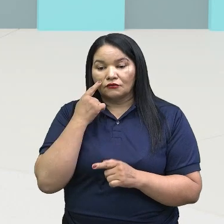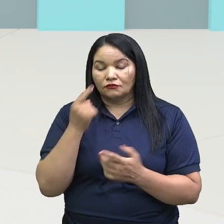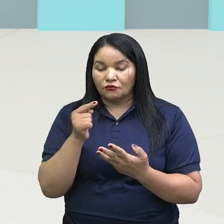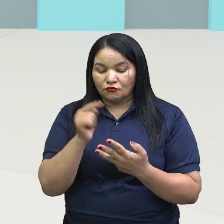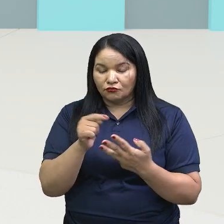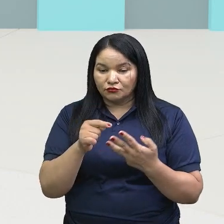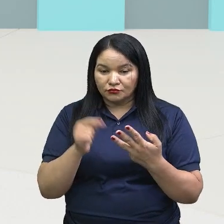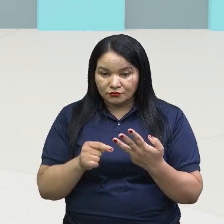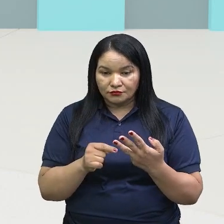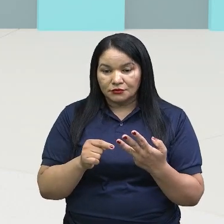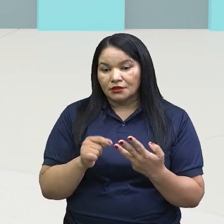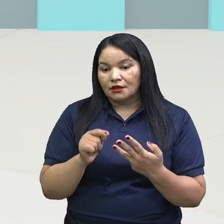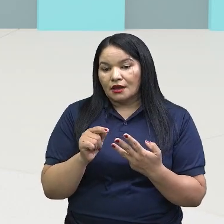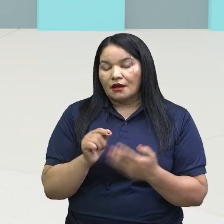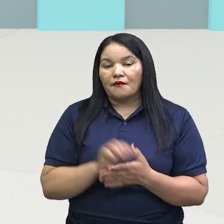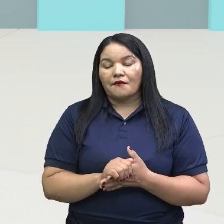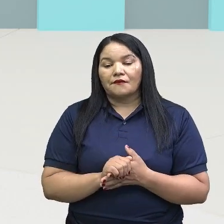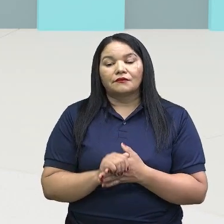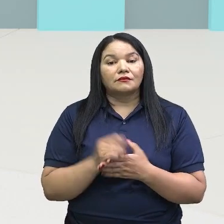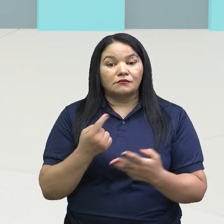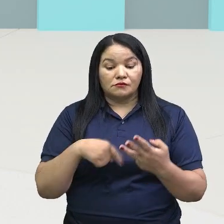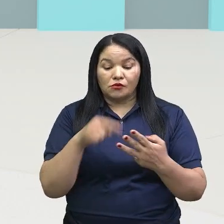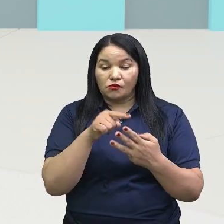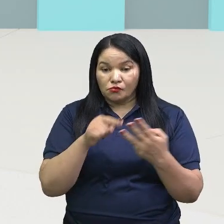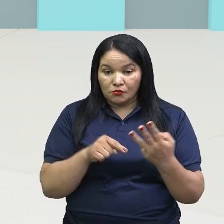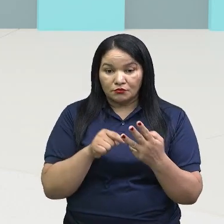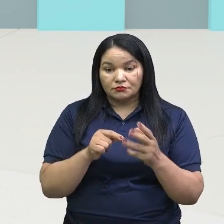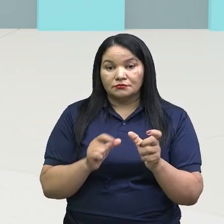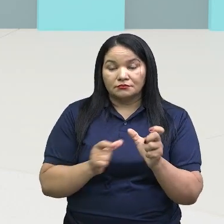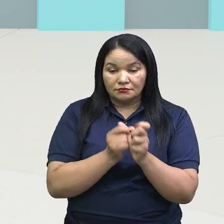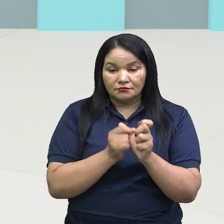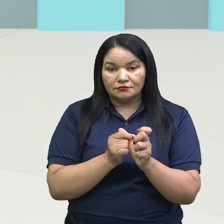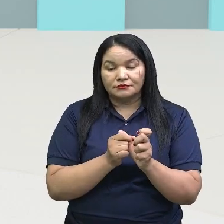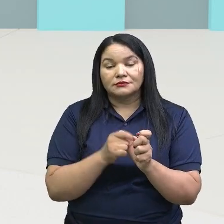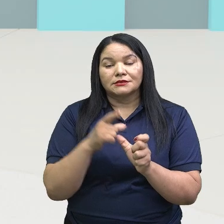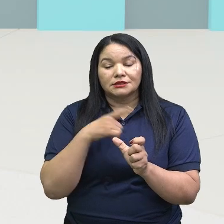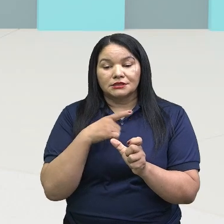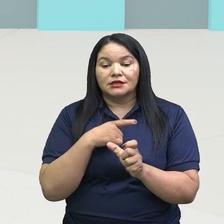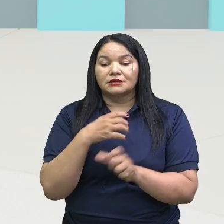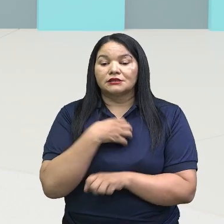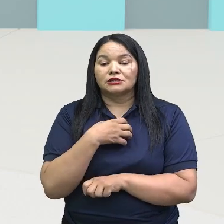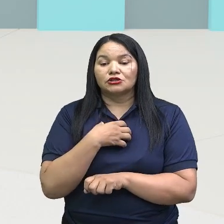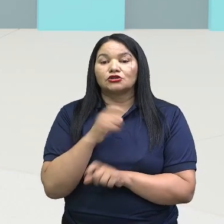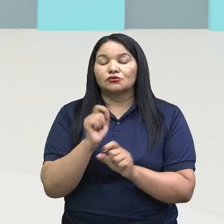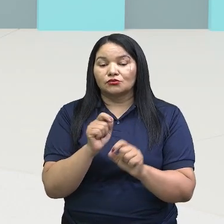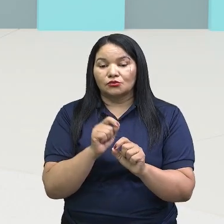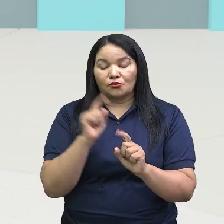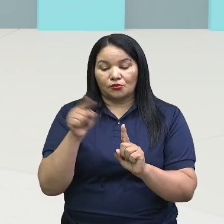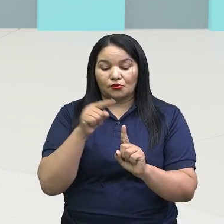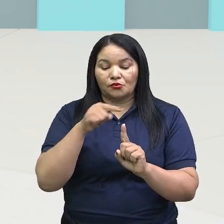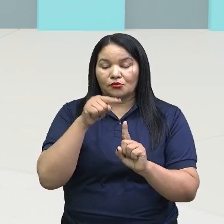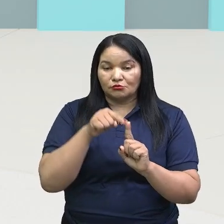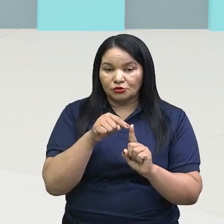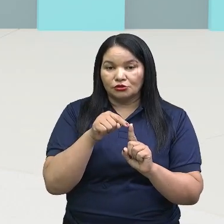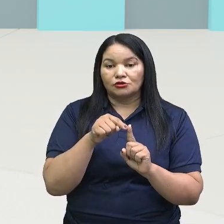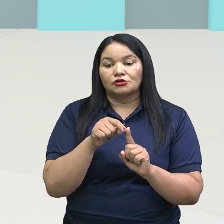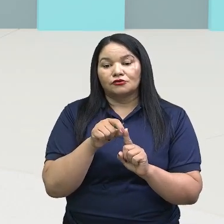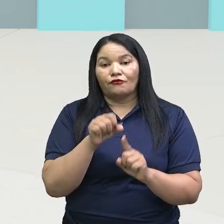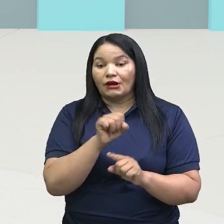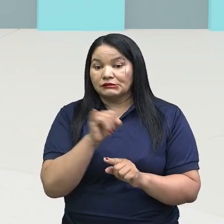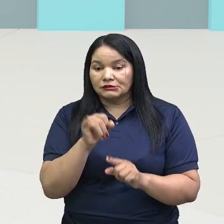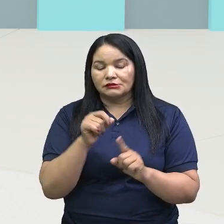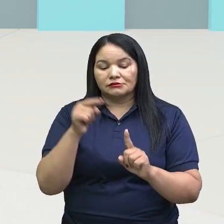Então, essas conjunções, elas têm esse sentido, elas proporcionam esse sentido de finalidade no